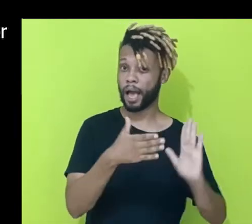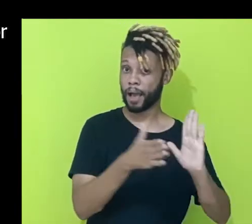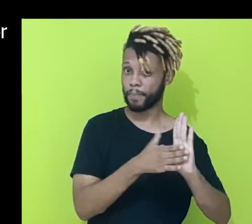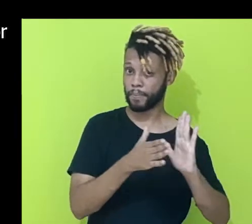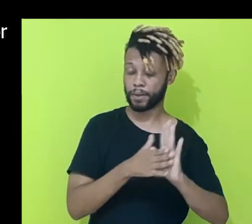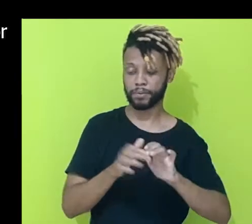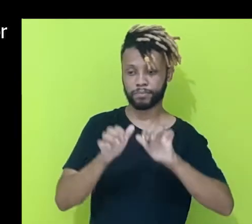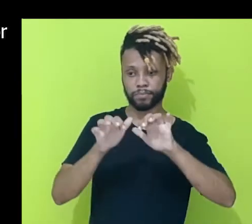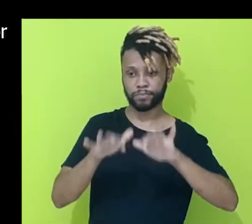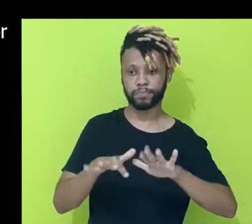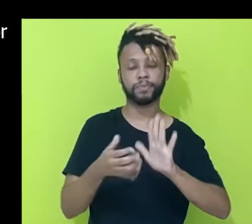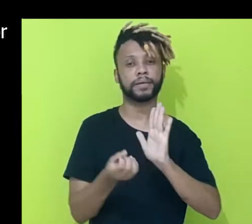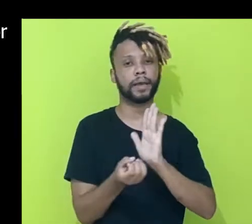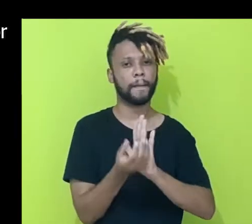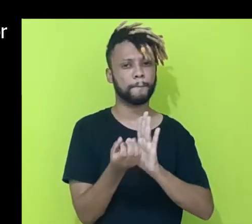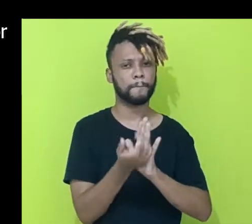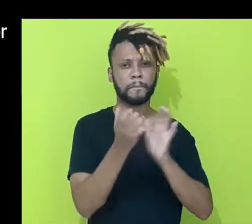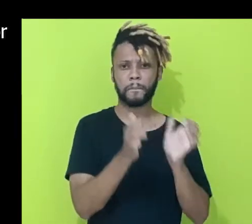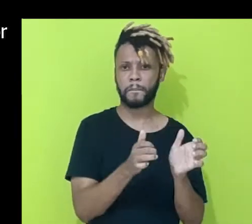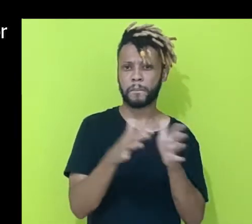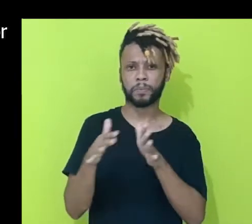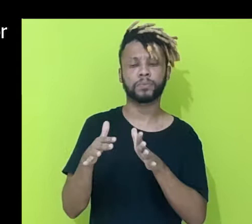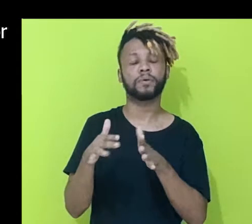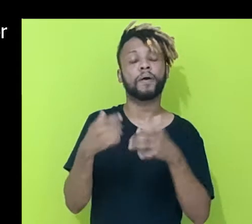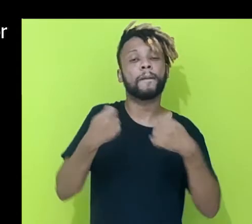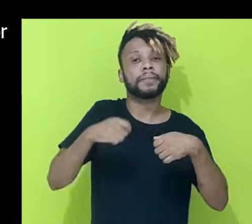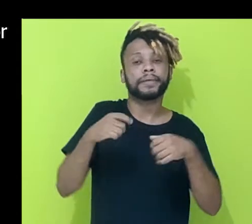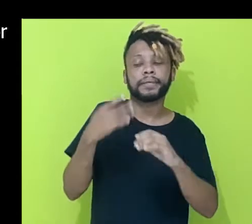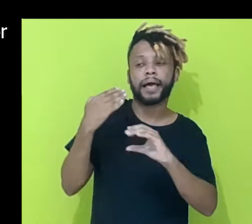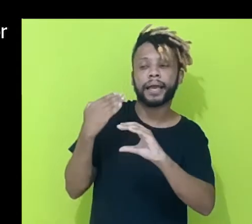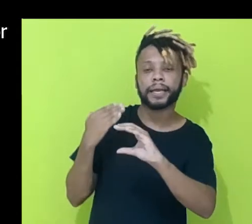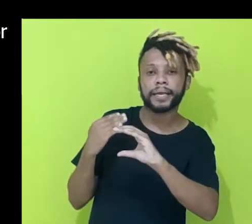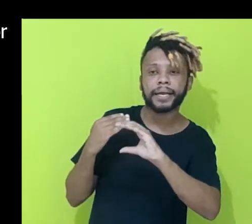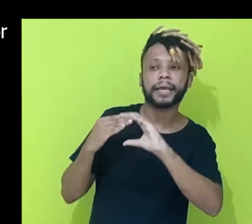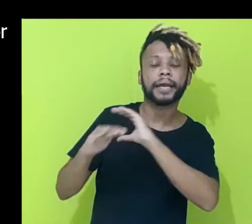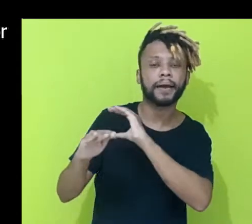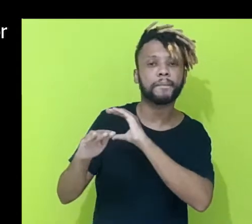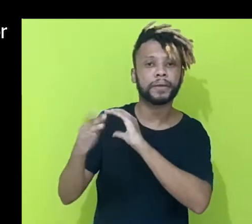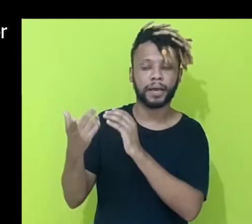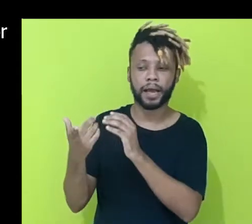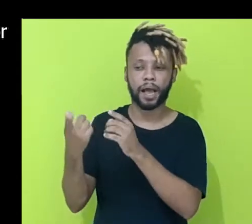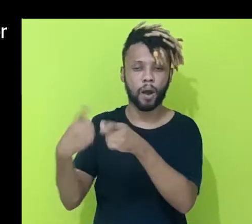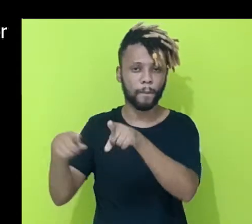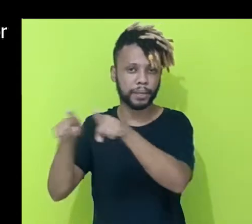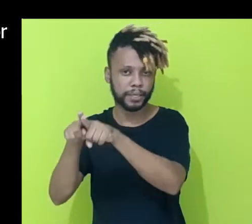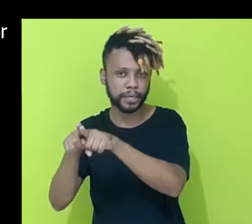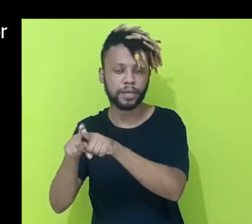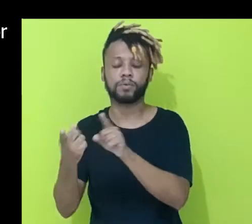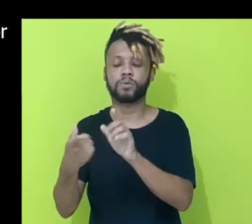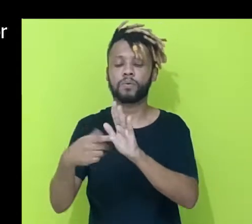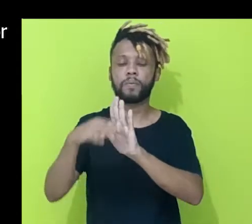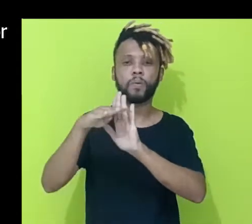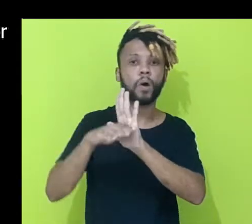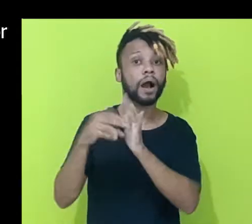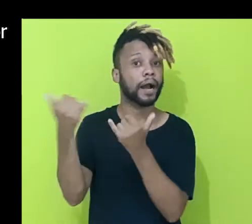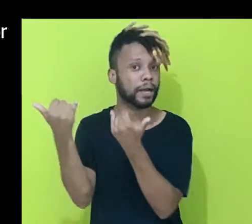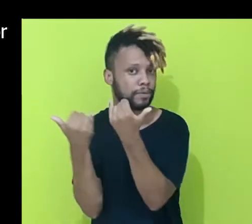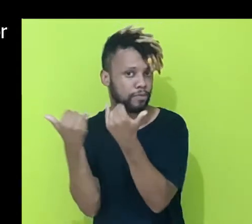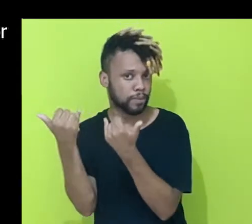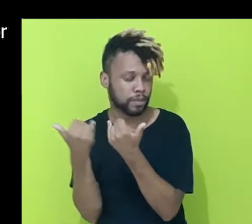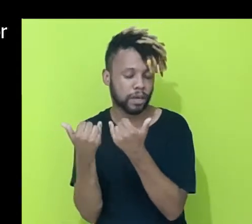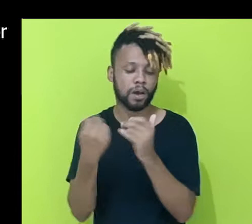produtora, deve encaminhar ao patrocinador um recibo de mecenato com os dados dele, do projeto, do